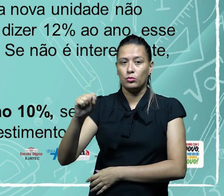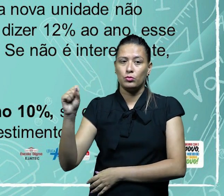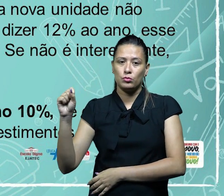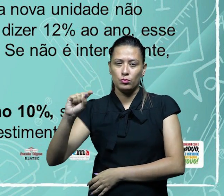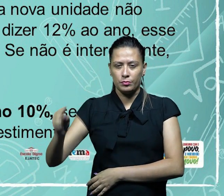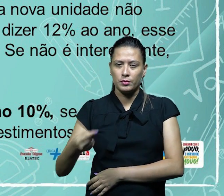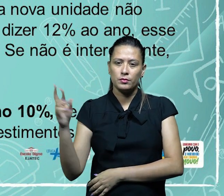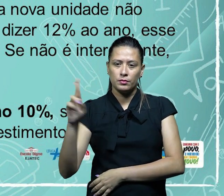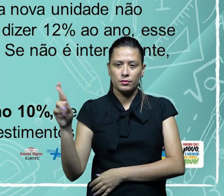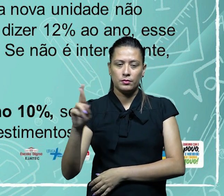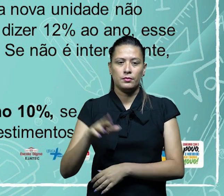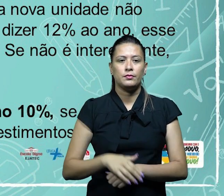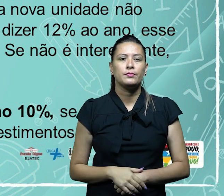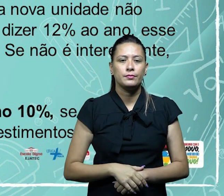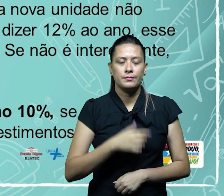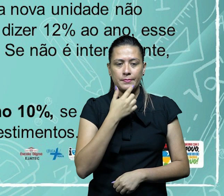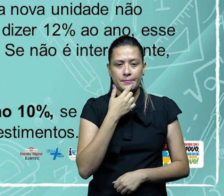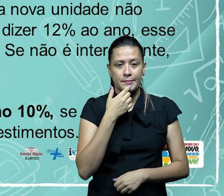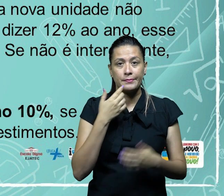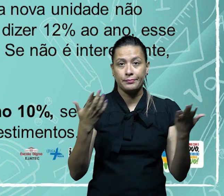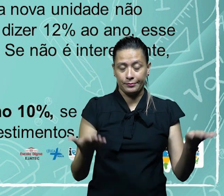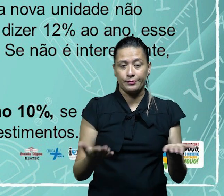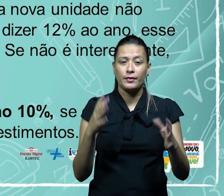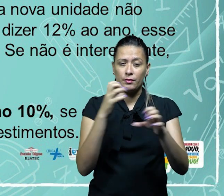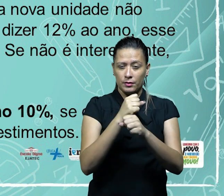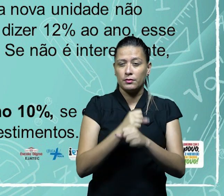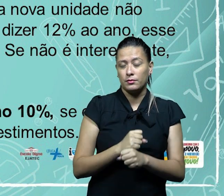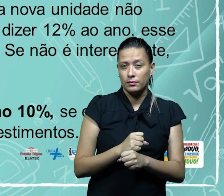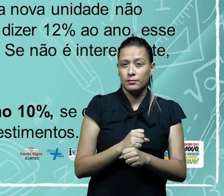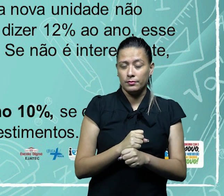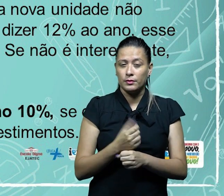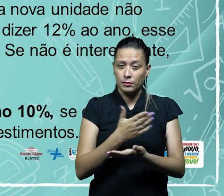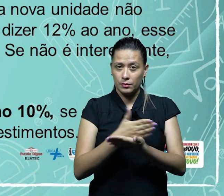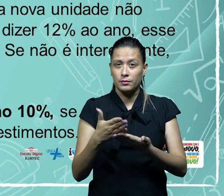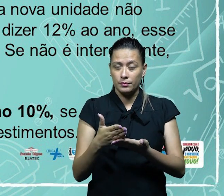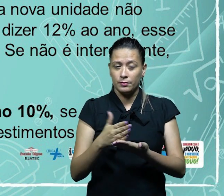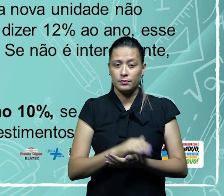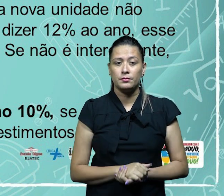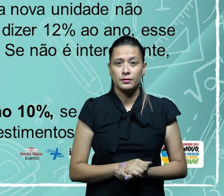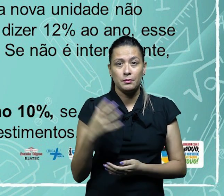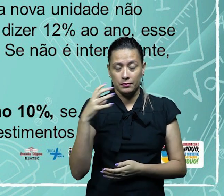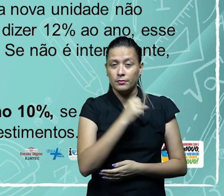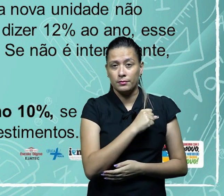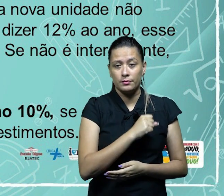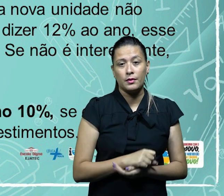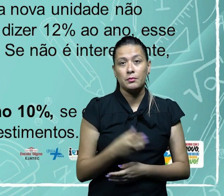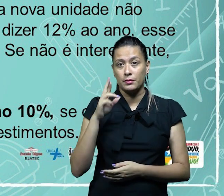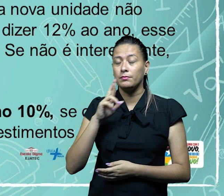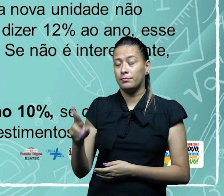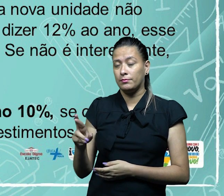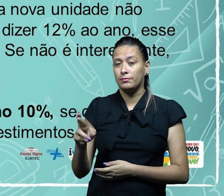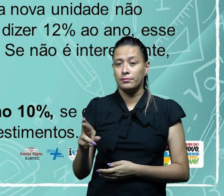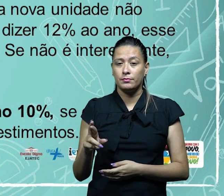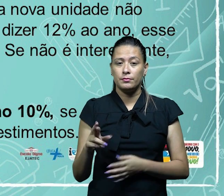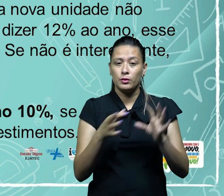chamarei de FC, FC a gente vai chamar fluxo de caixa, abreviação, tá bem? Vamos definir junto com a Júlia, a nossa personagem,